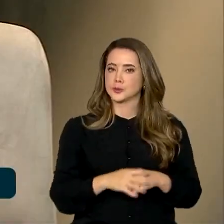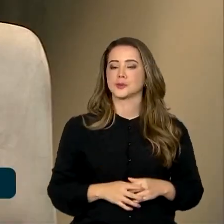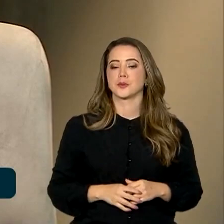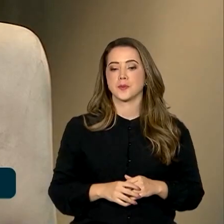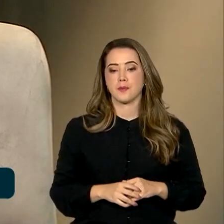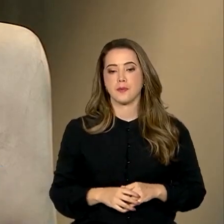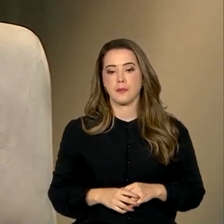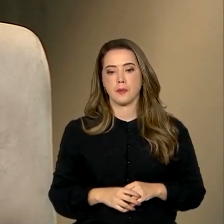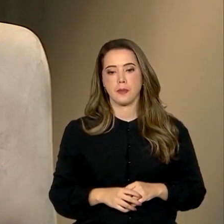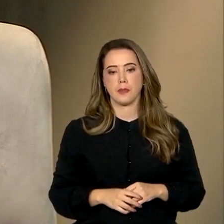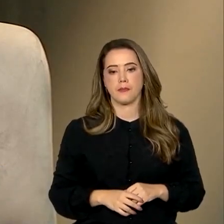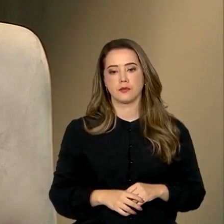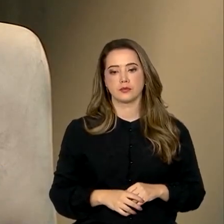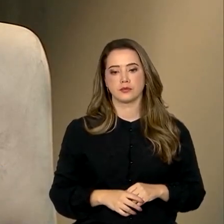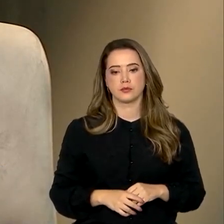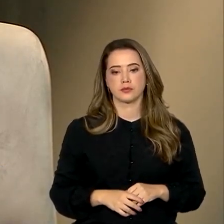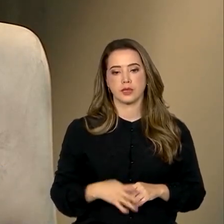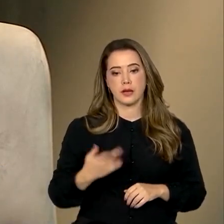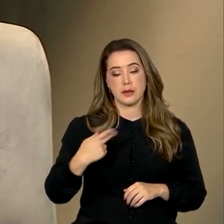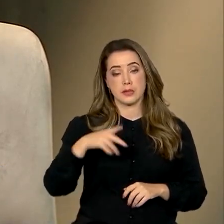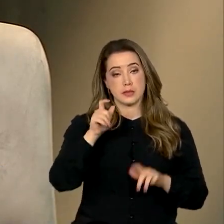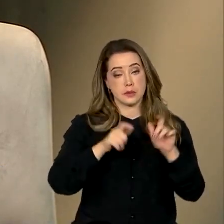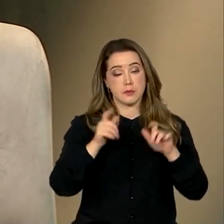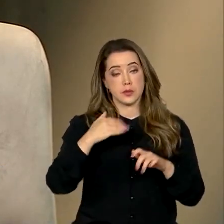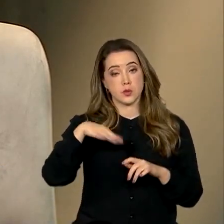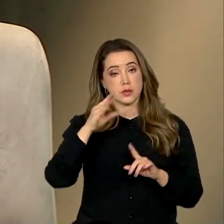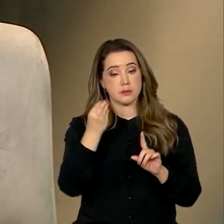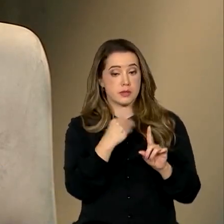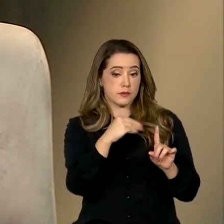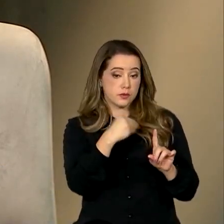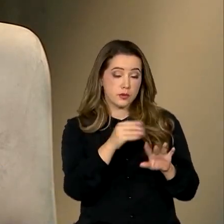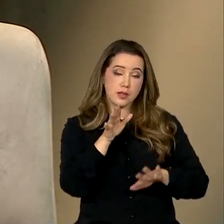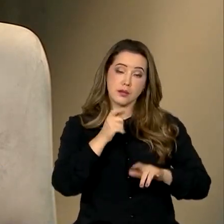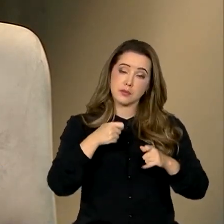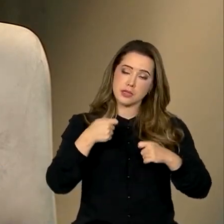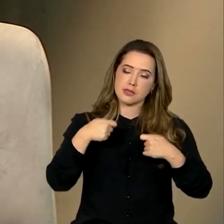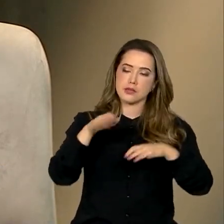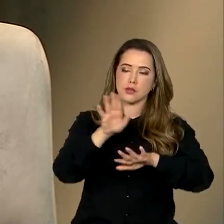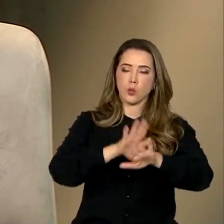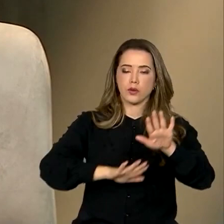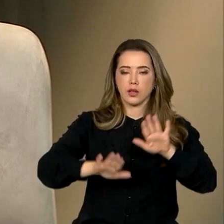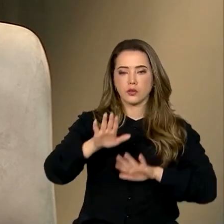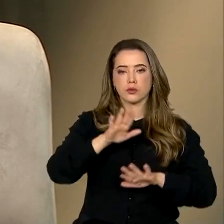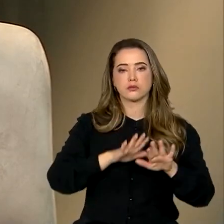Sobretudo o consumidor e consumidora mais vulneráveis, né? Toma cuidado,